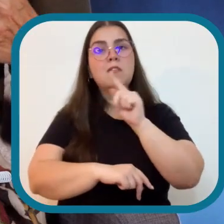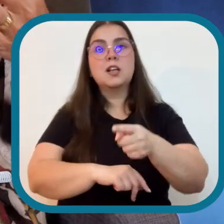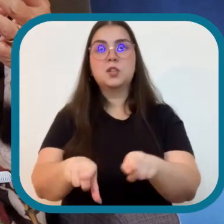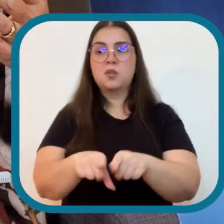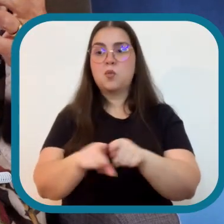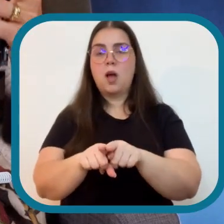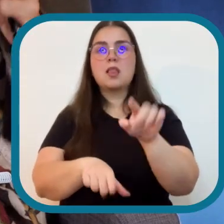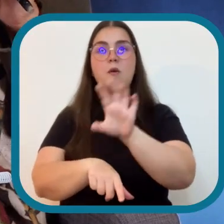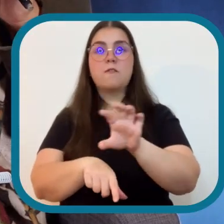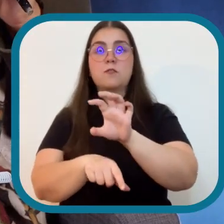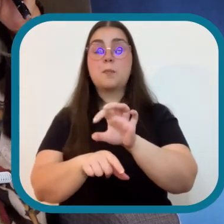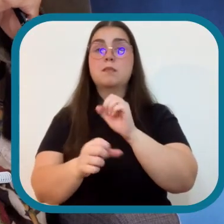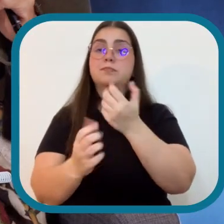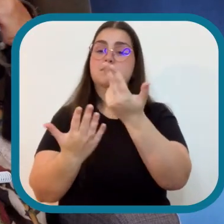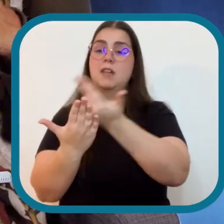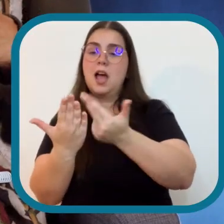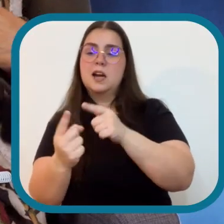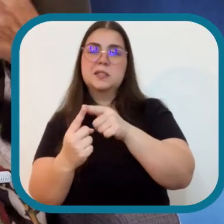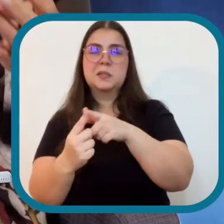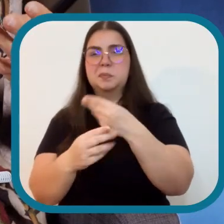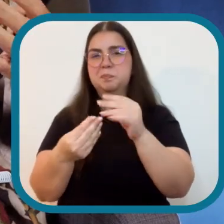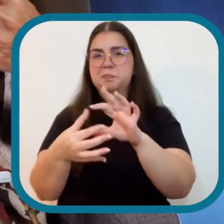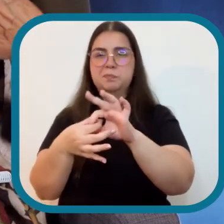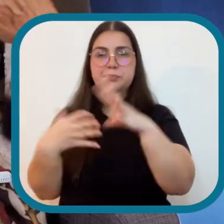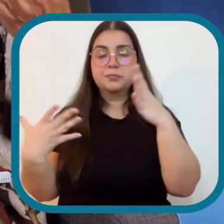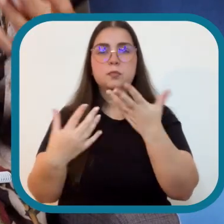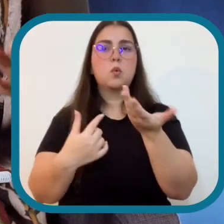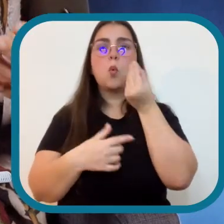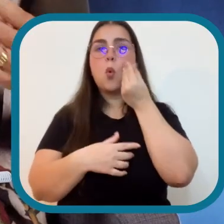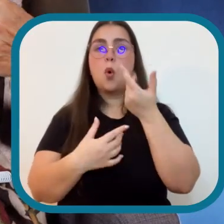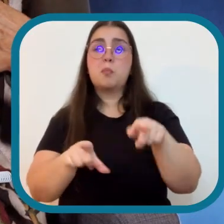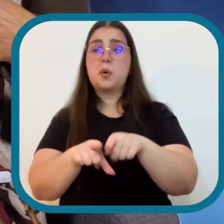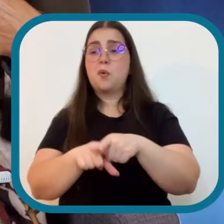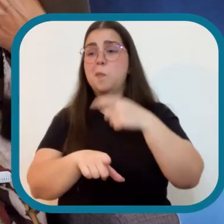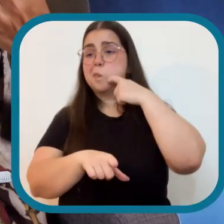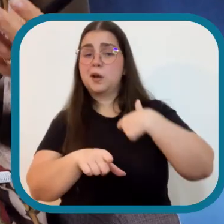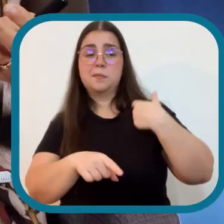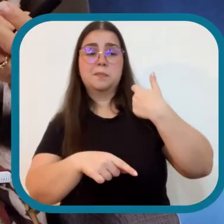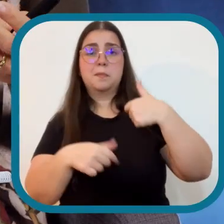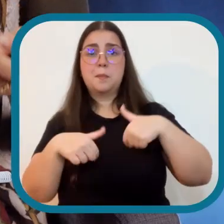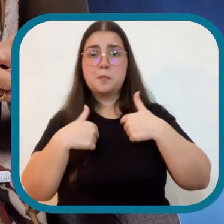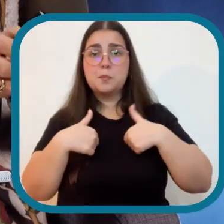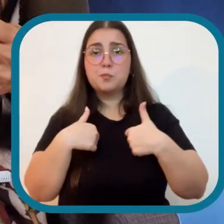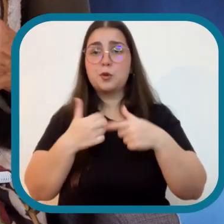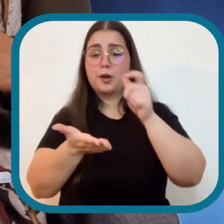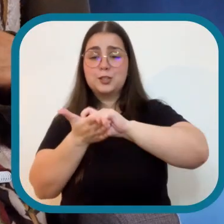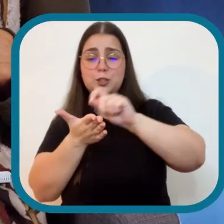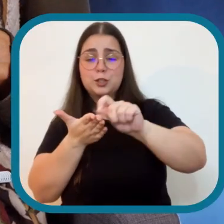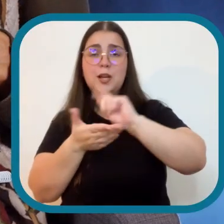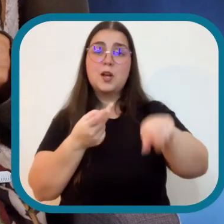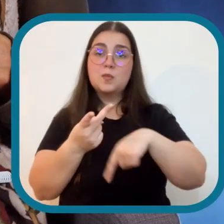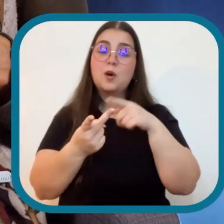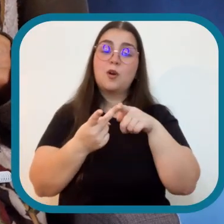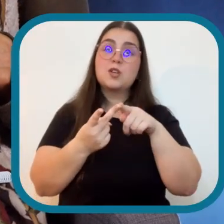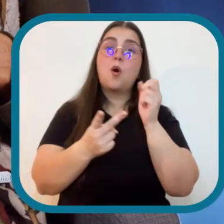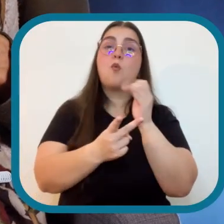uma arte antiquada, digamos assim, que é produzida da forma tradicional por autores de carne e osso, e depois se